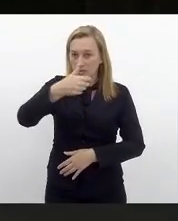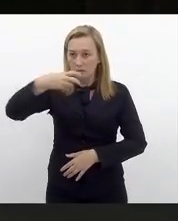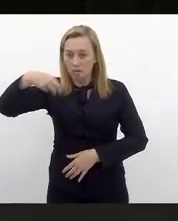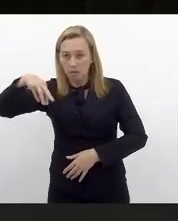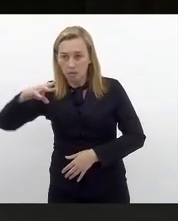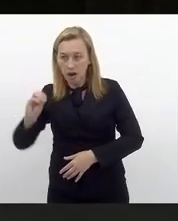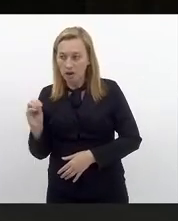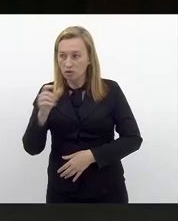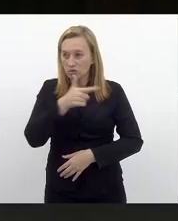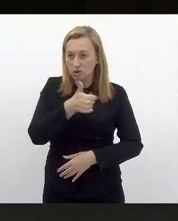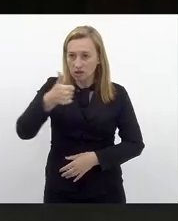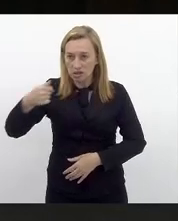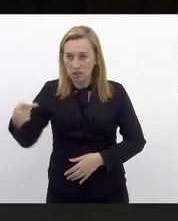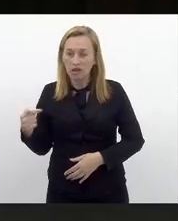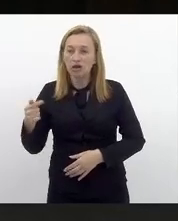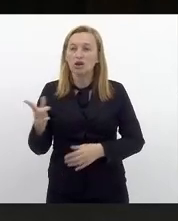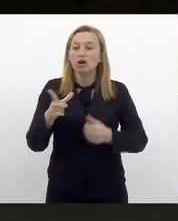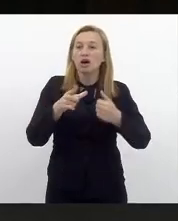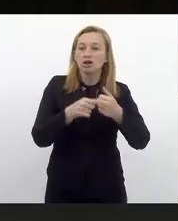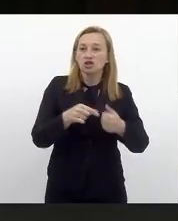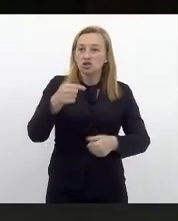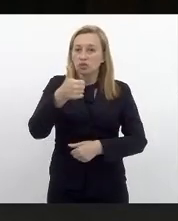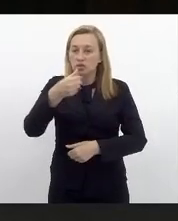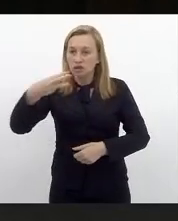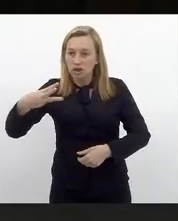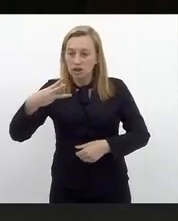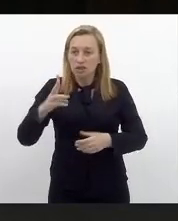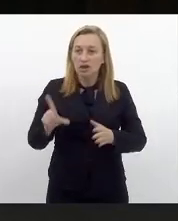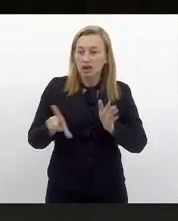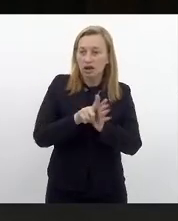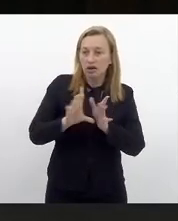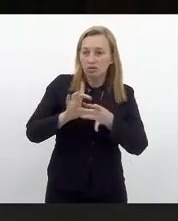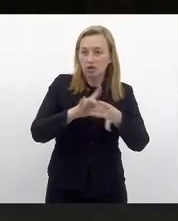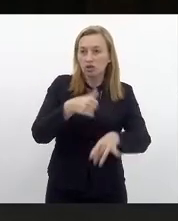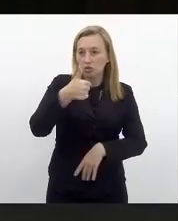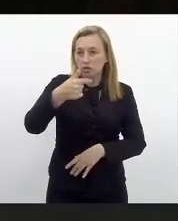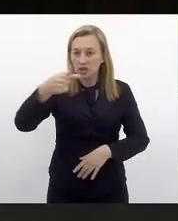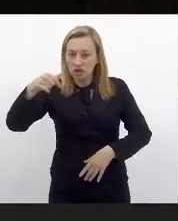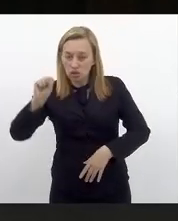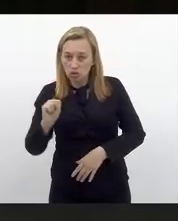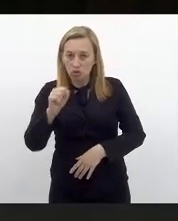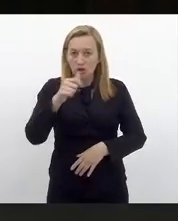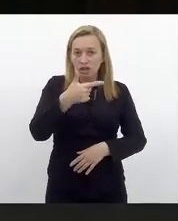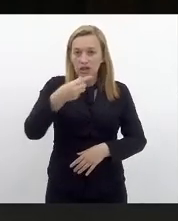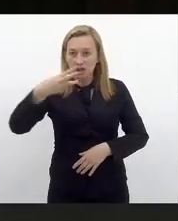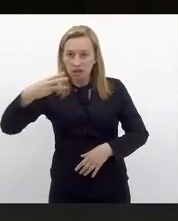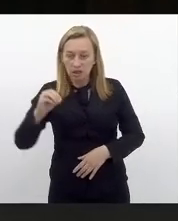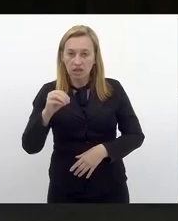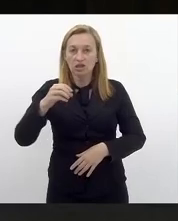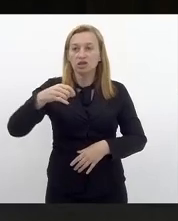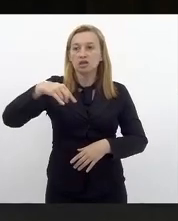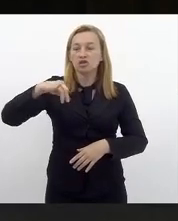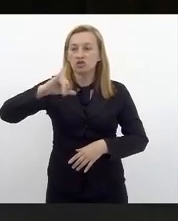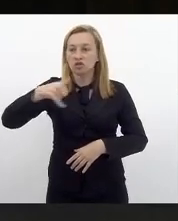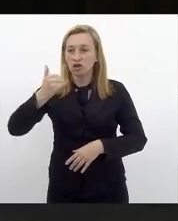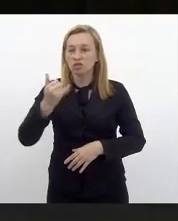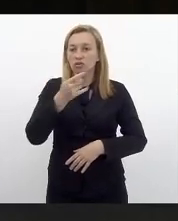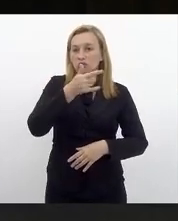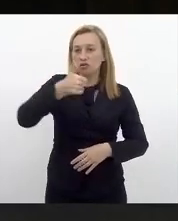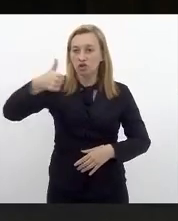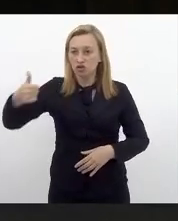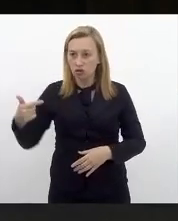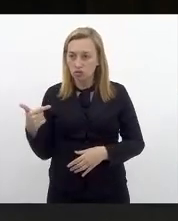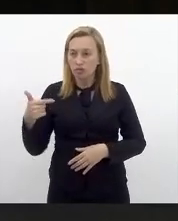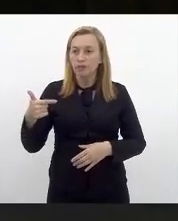2017 alterada pelo Artigo 13 da Lei Complementar Federal nº 178 de 13 de Janeiro de 2021